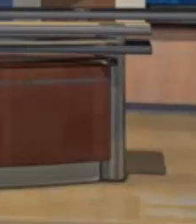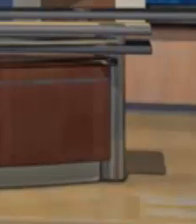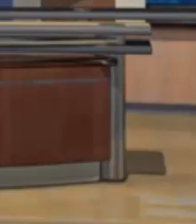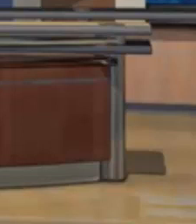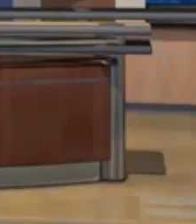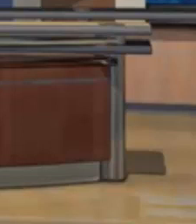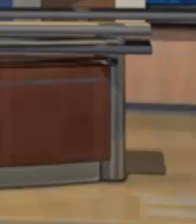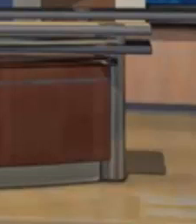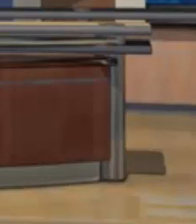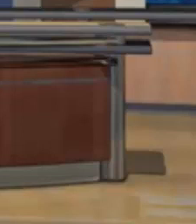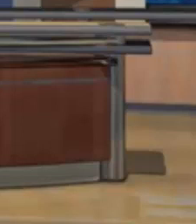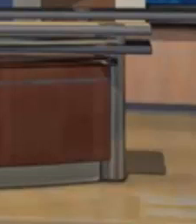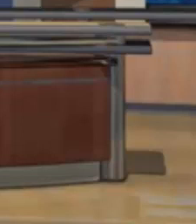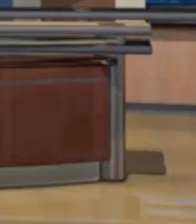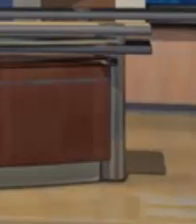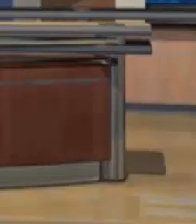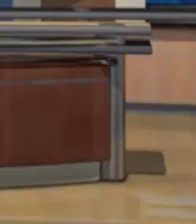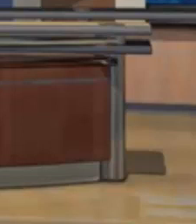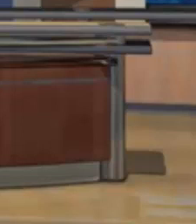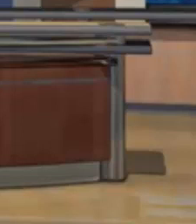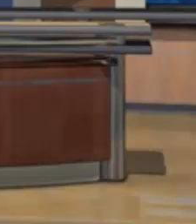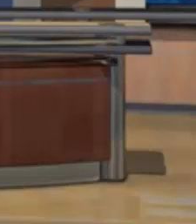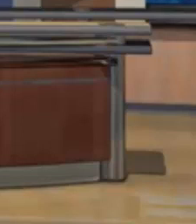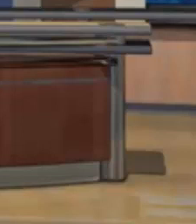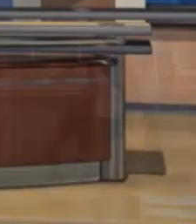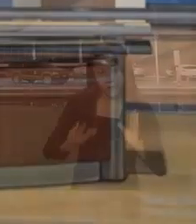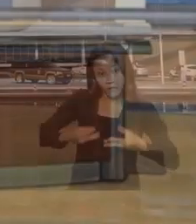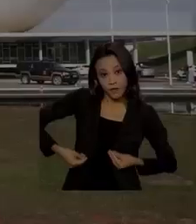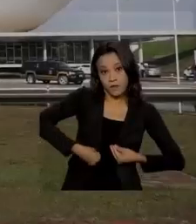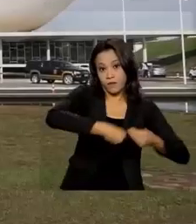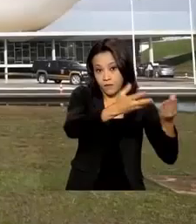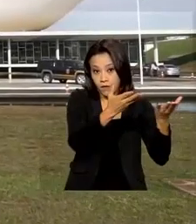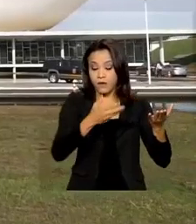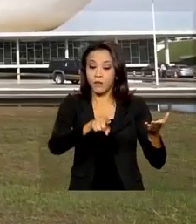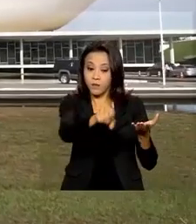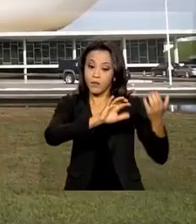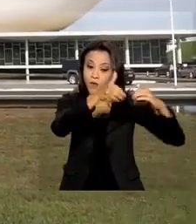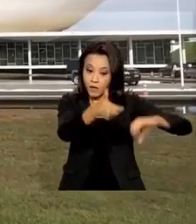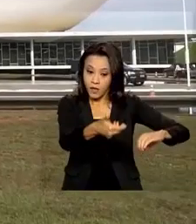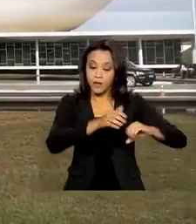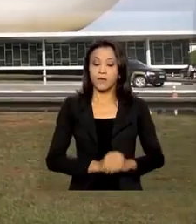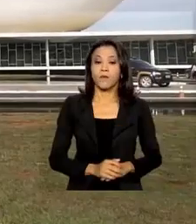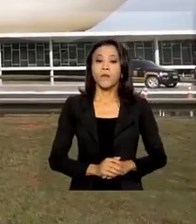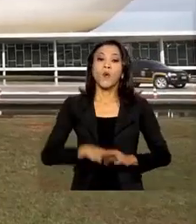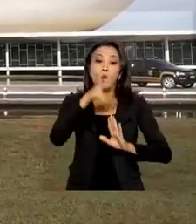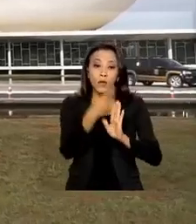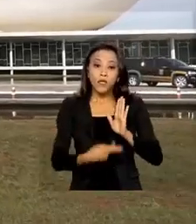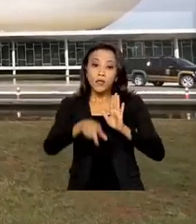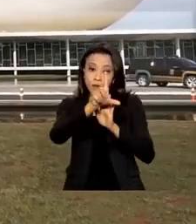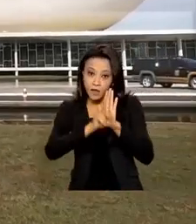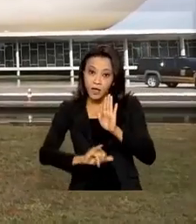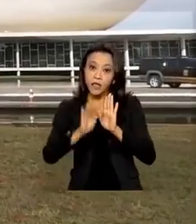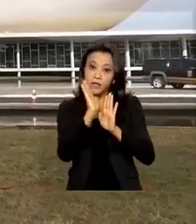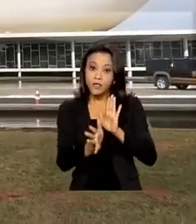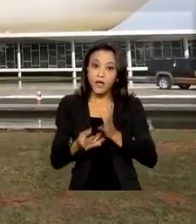já está no projeto de lei orçamentária enviada ao congresso nacional o projeto de lei orçamentária anual